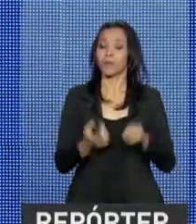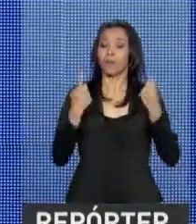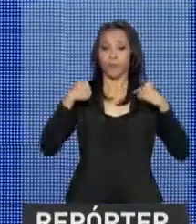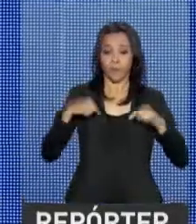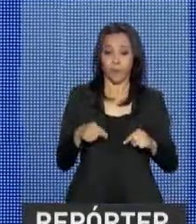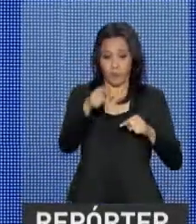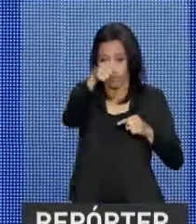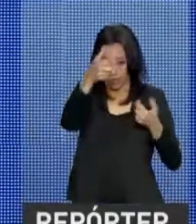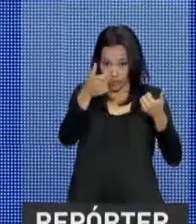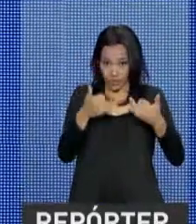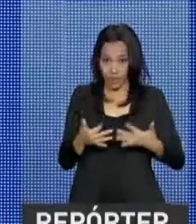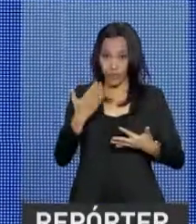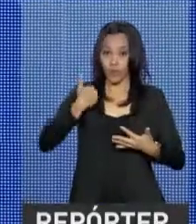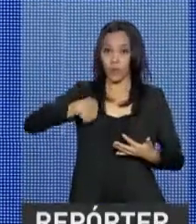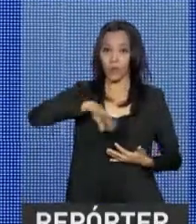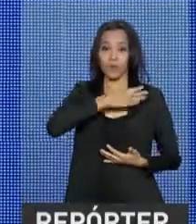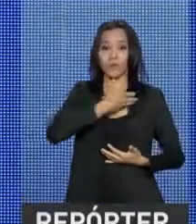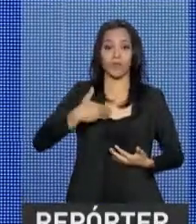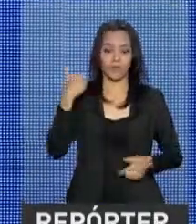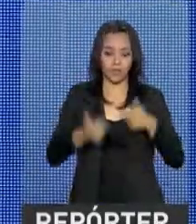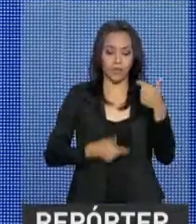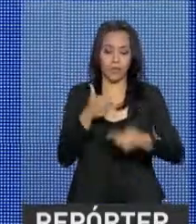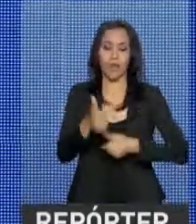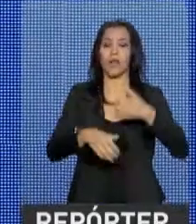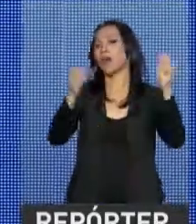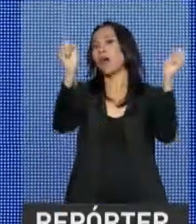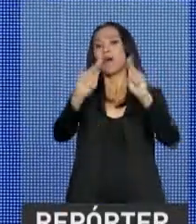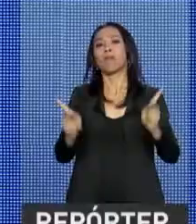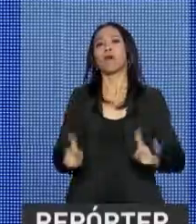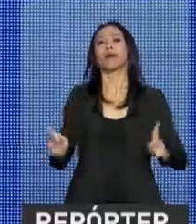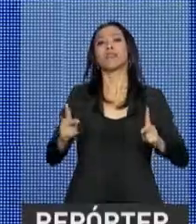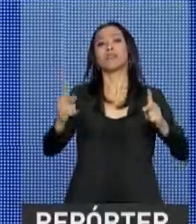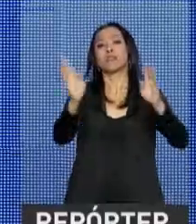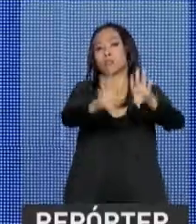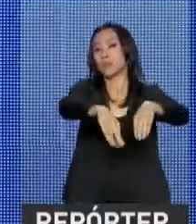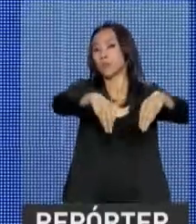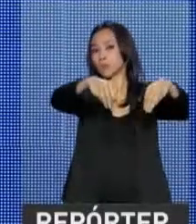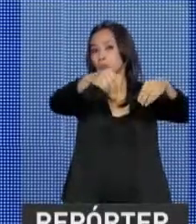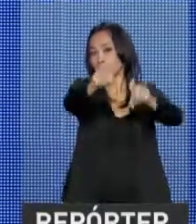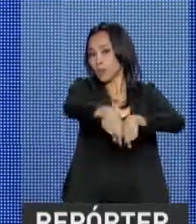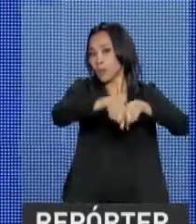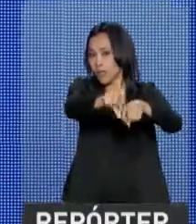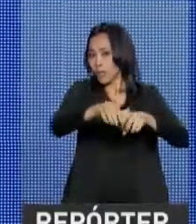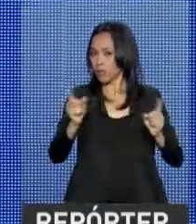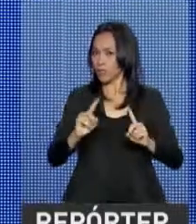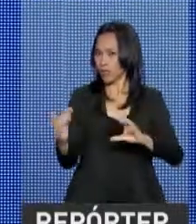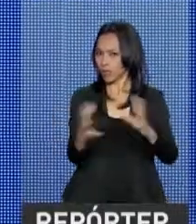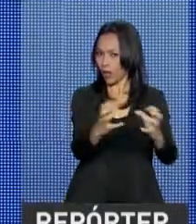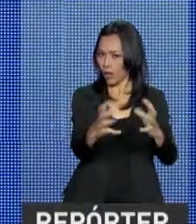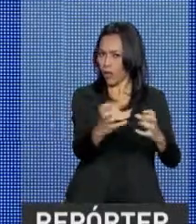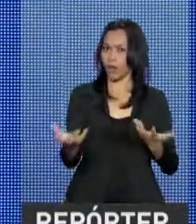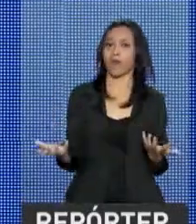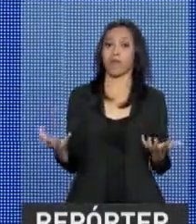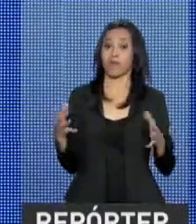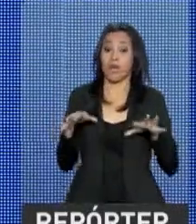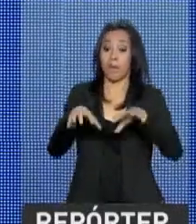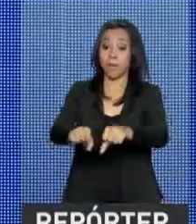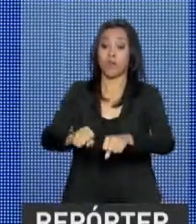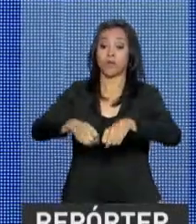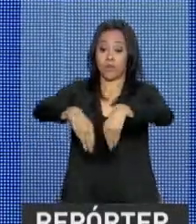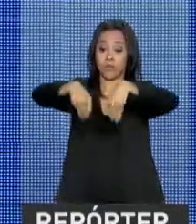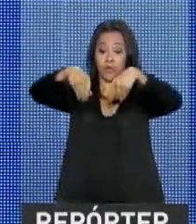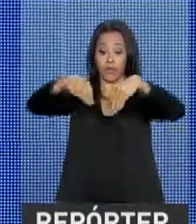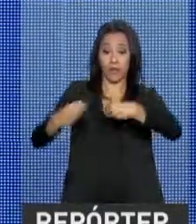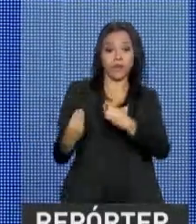a paz no campo e não com freire nós trabalhamos para garantir a posse da terra aos